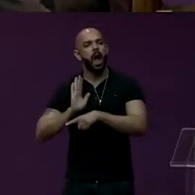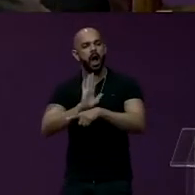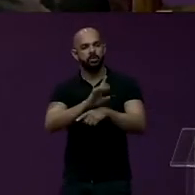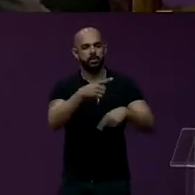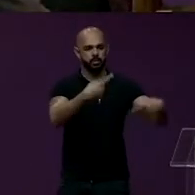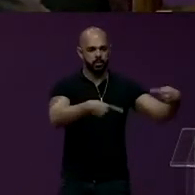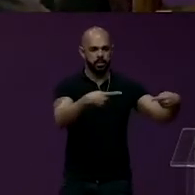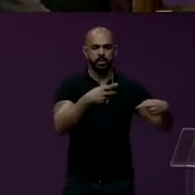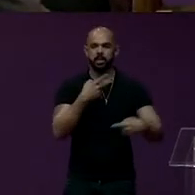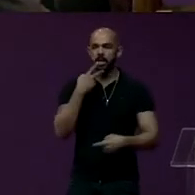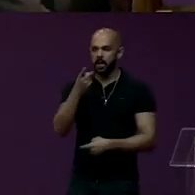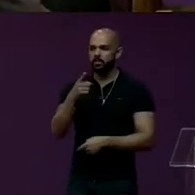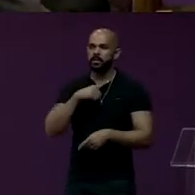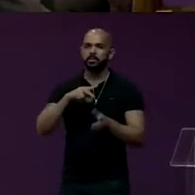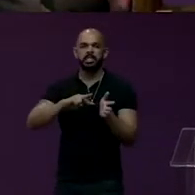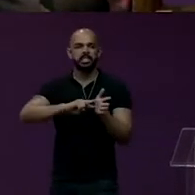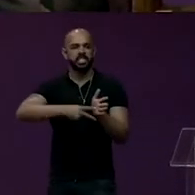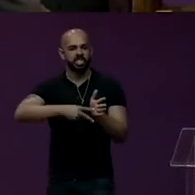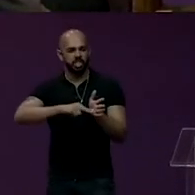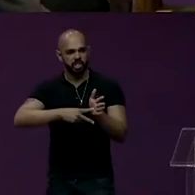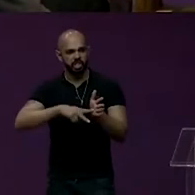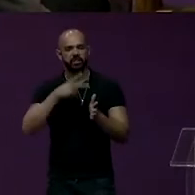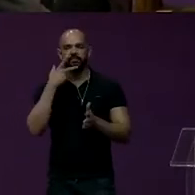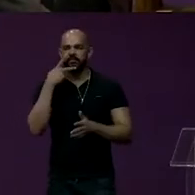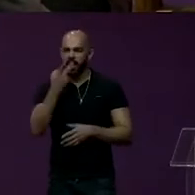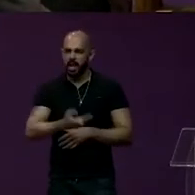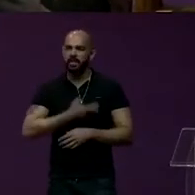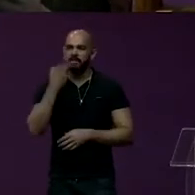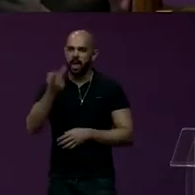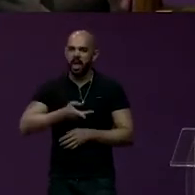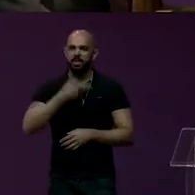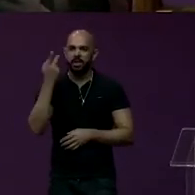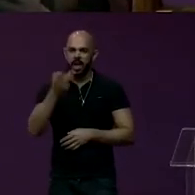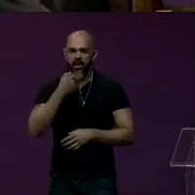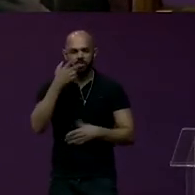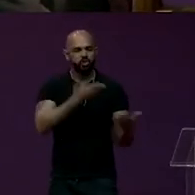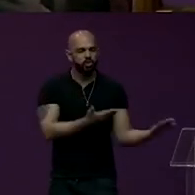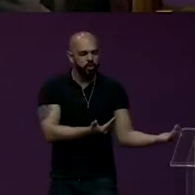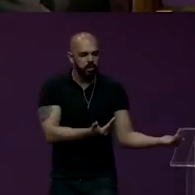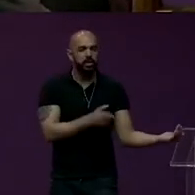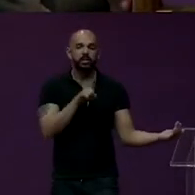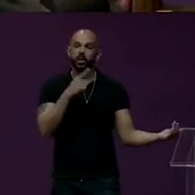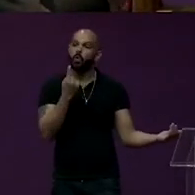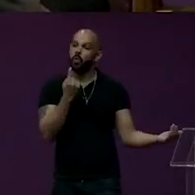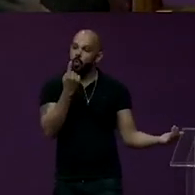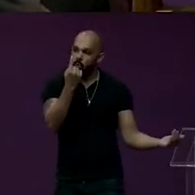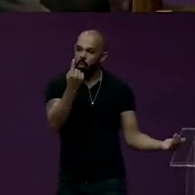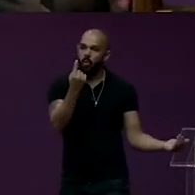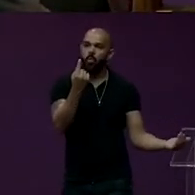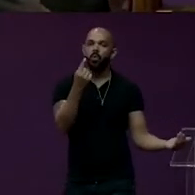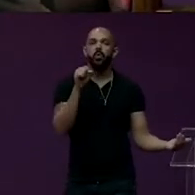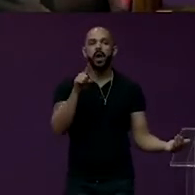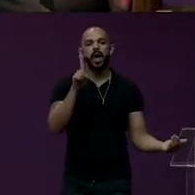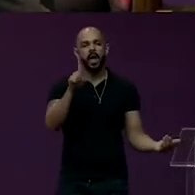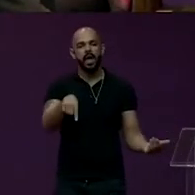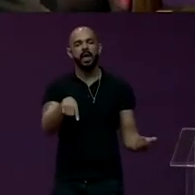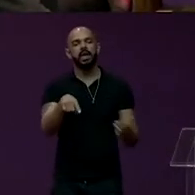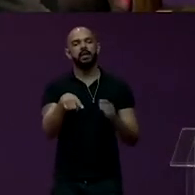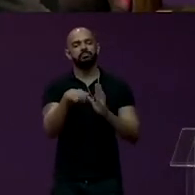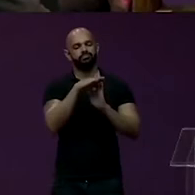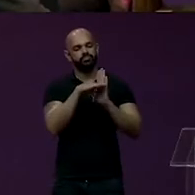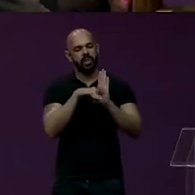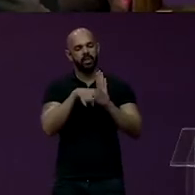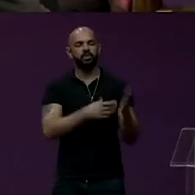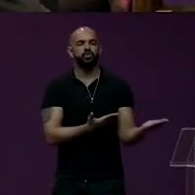essa política. Eu falei dos editais, né, já que eu falei tanto de juventude, dizer que um deles envolve, né, essa